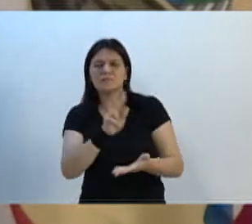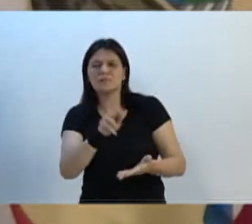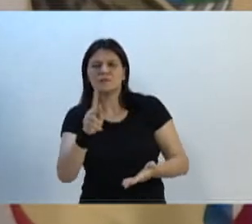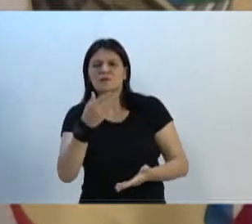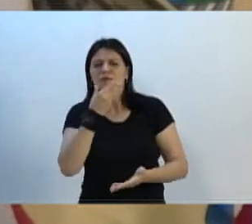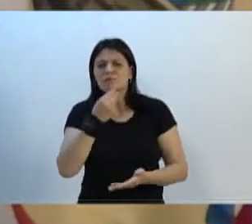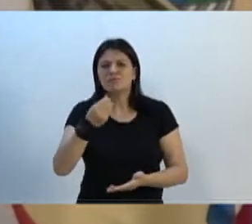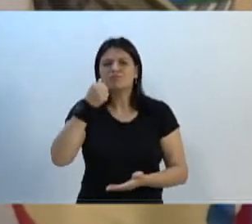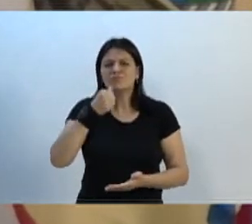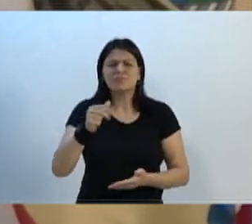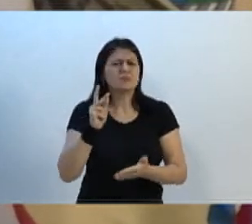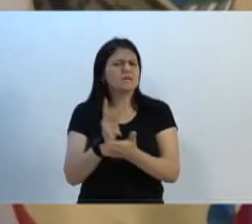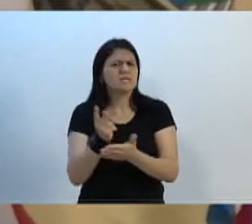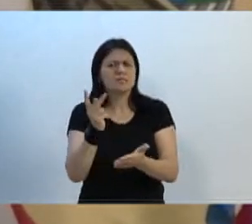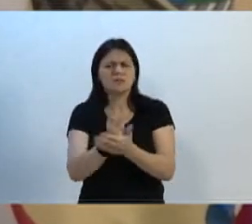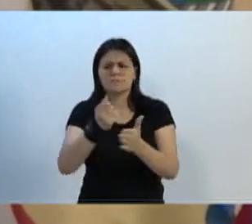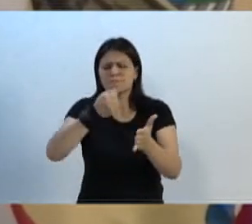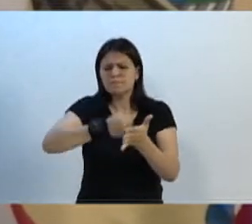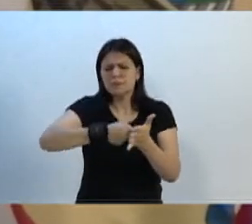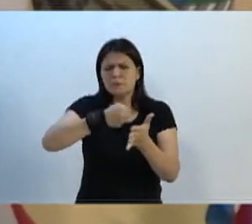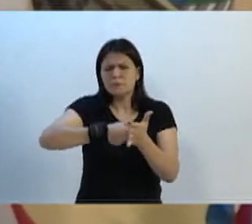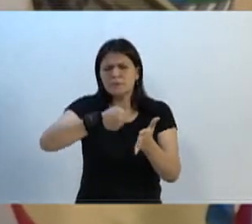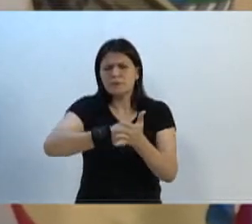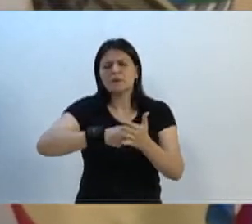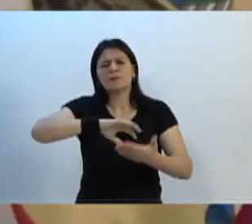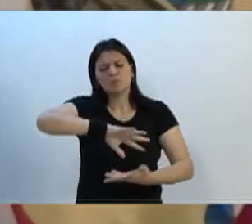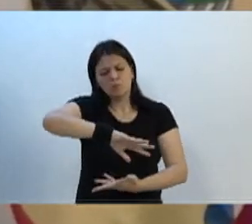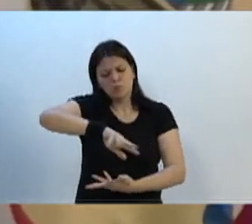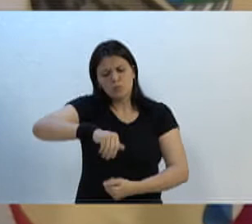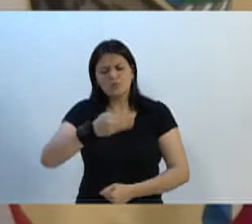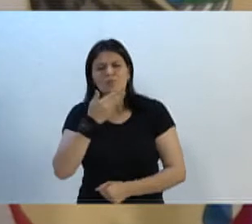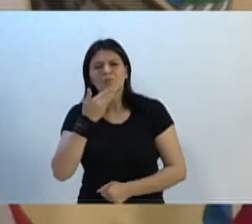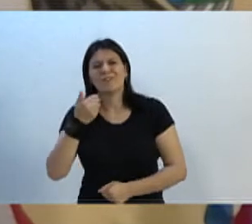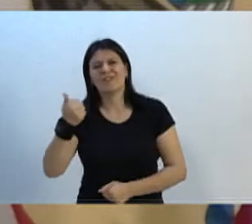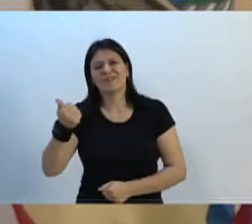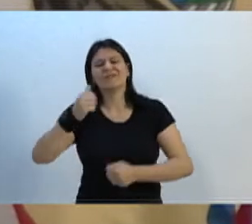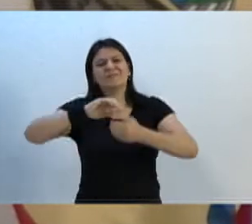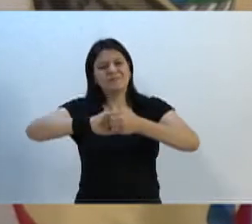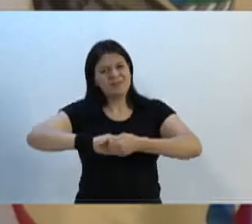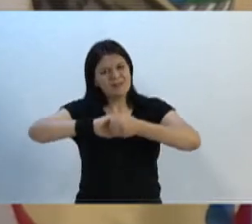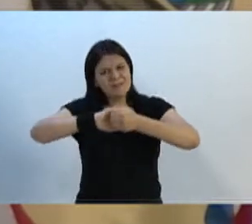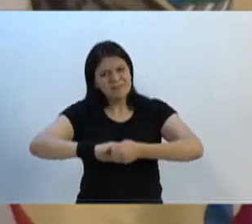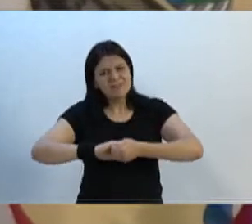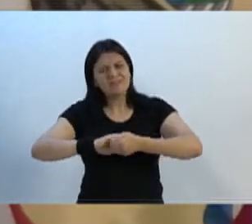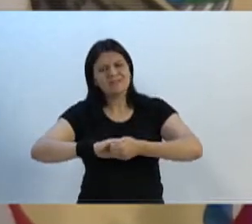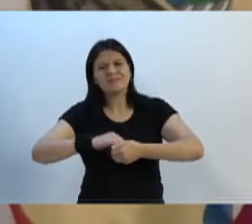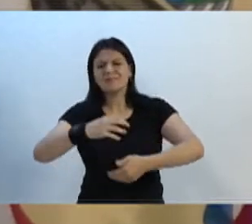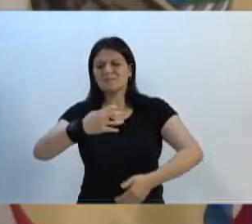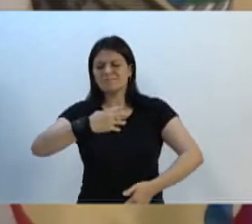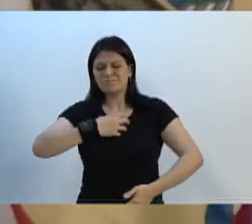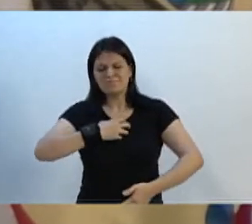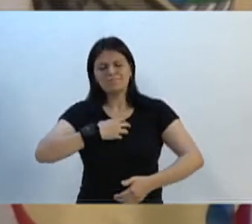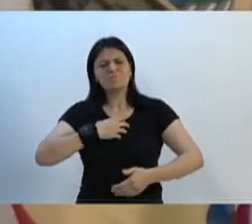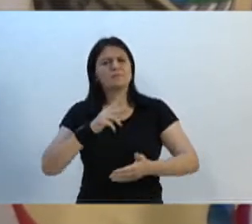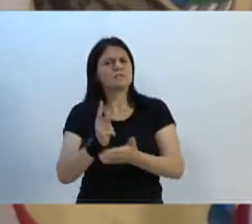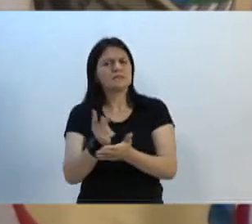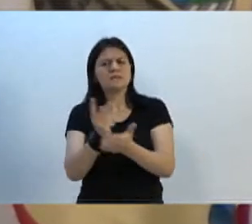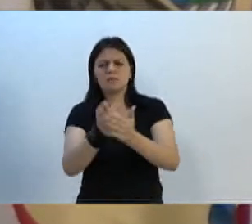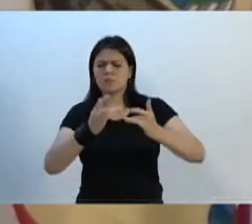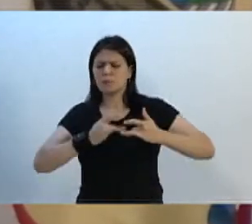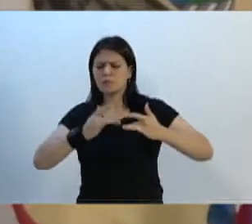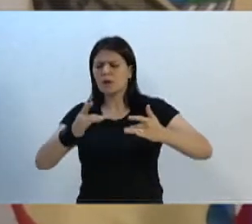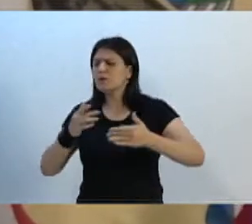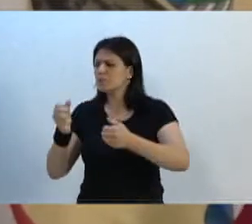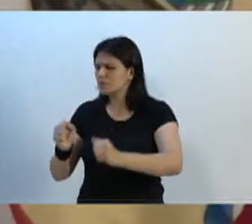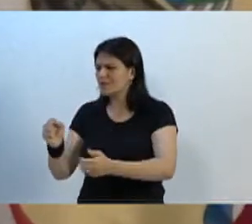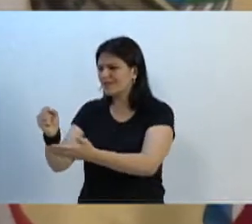professores que diariamente lutam para construção de um mundo melhor Parabéns por essa iniciativa e tô sem a disposição naquilo que a gente